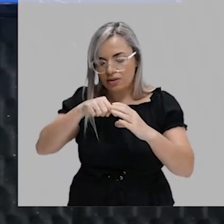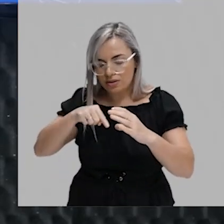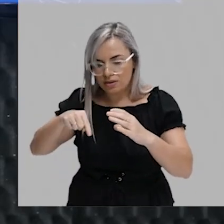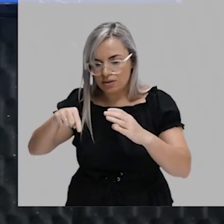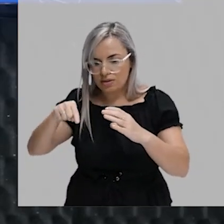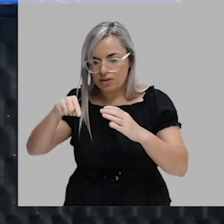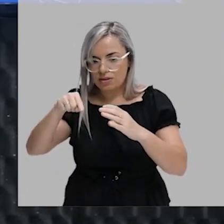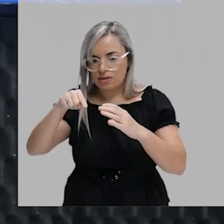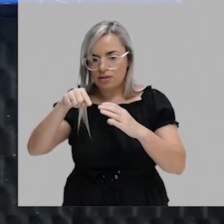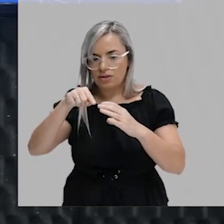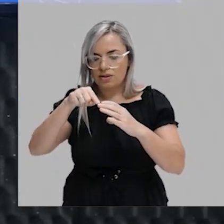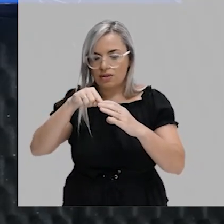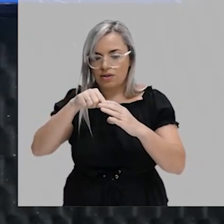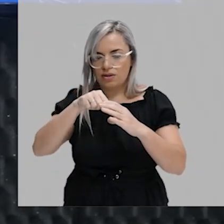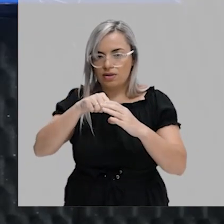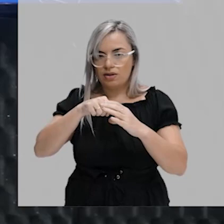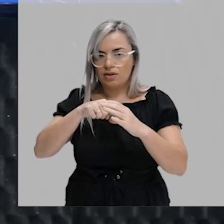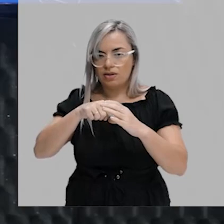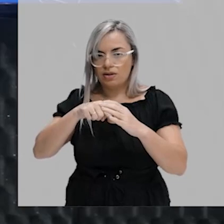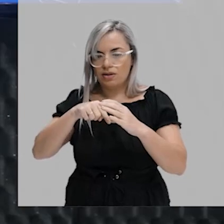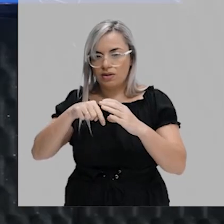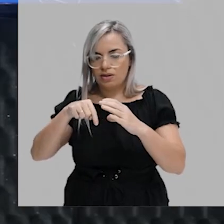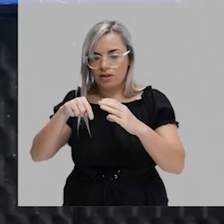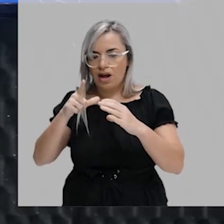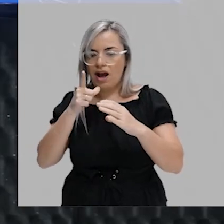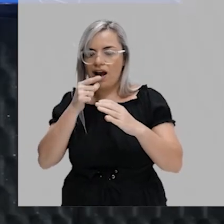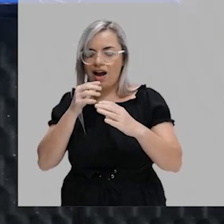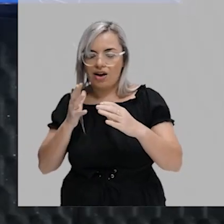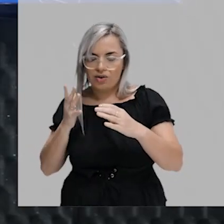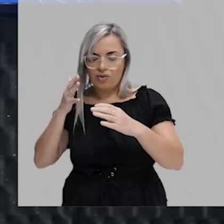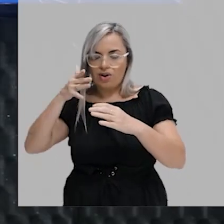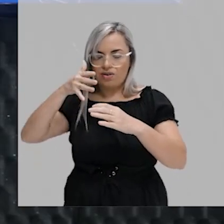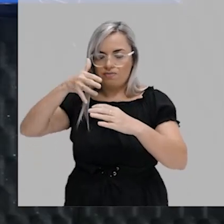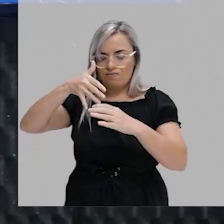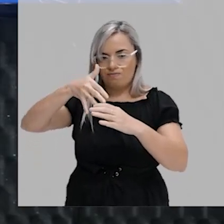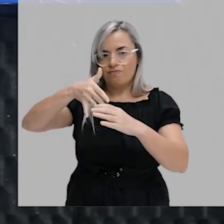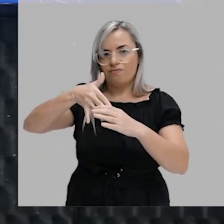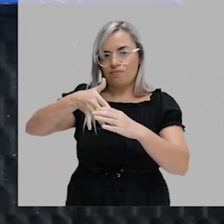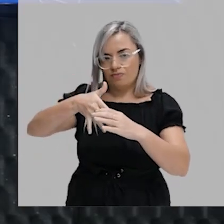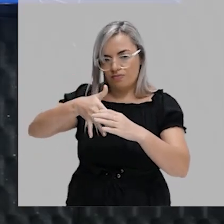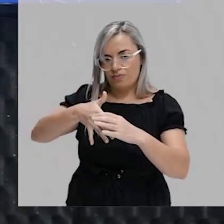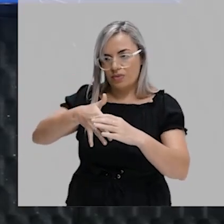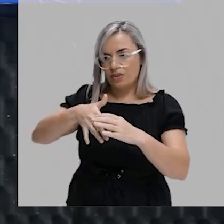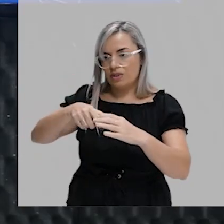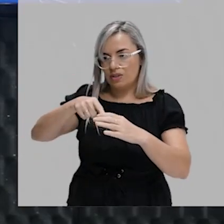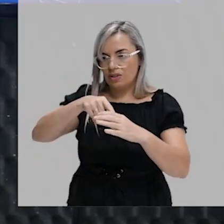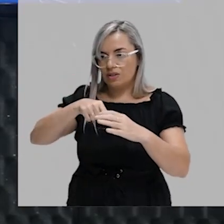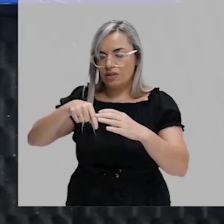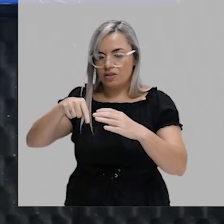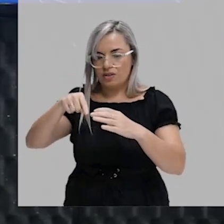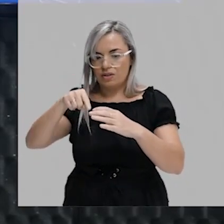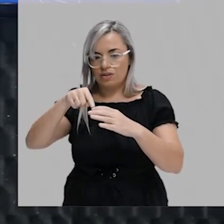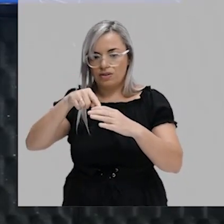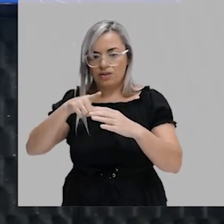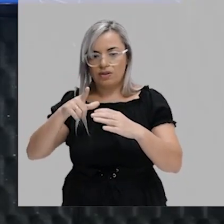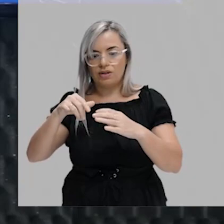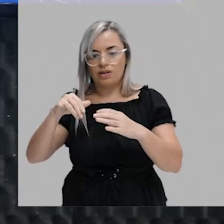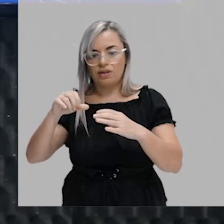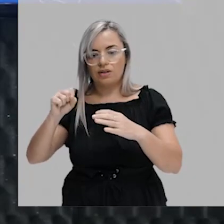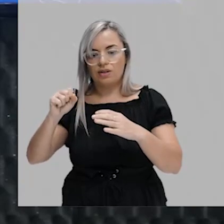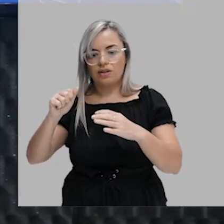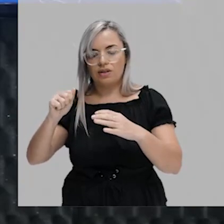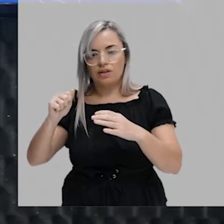mais concentrado. Então a água ela vai ter a tendência de entrar nessa célula e ela vai sofrer o quê? Uma lise. Ela vai